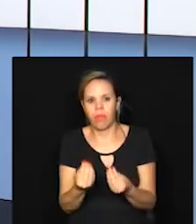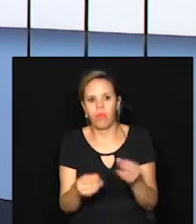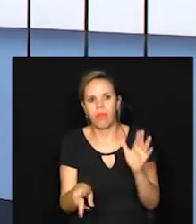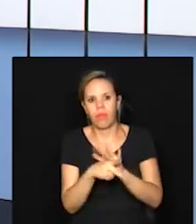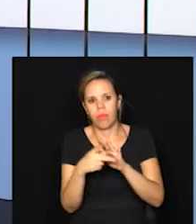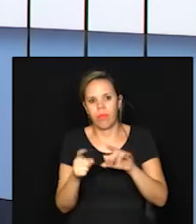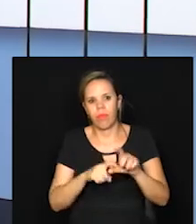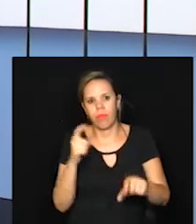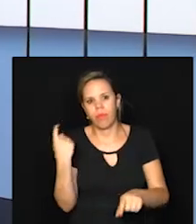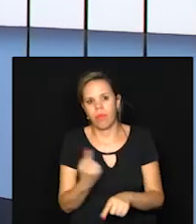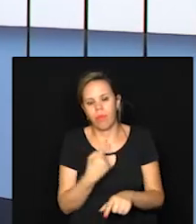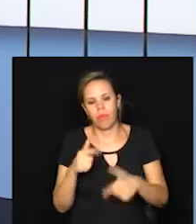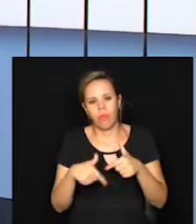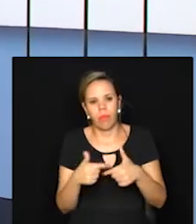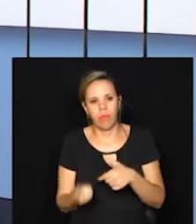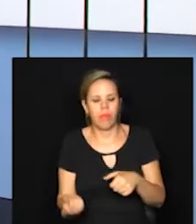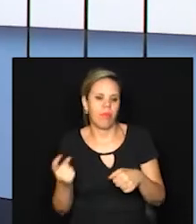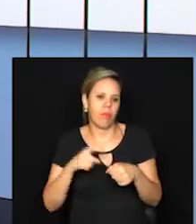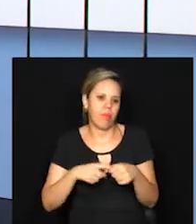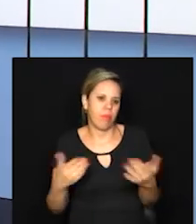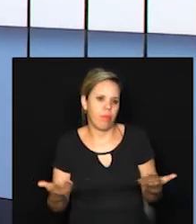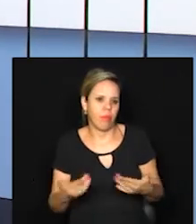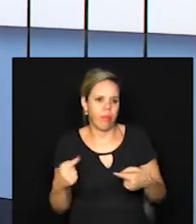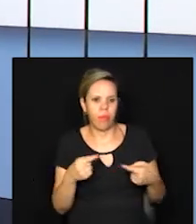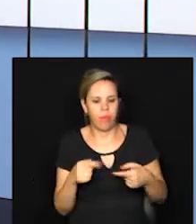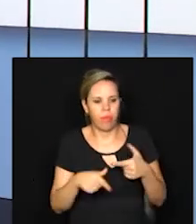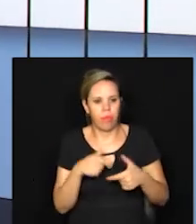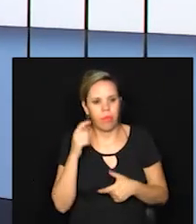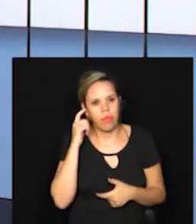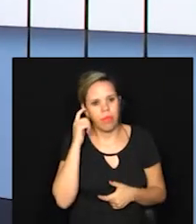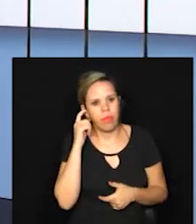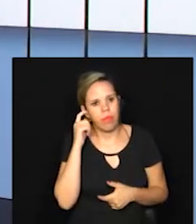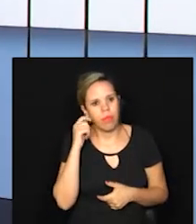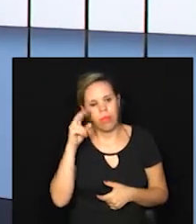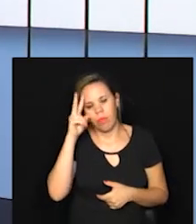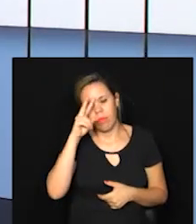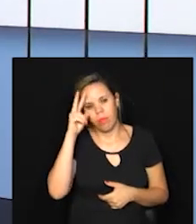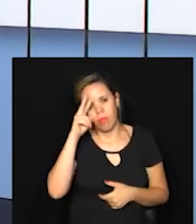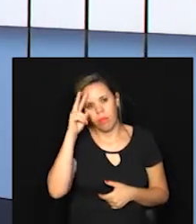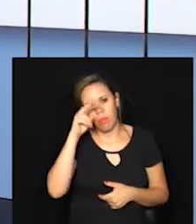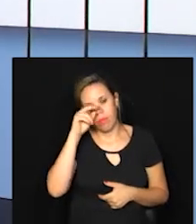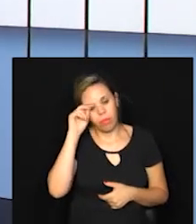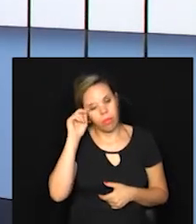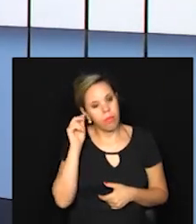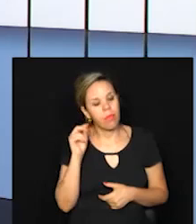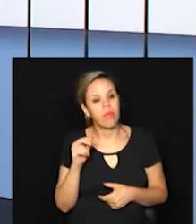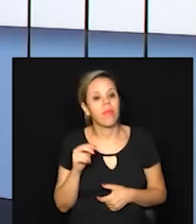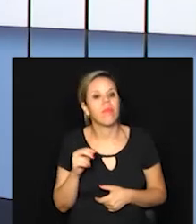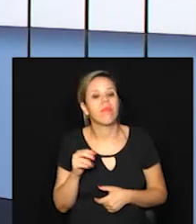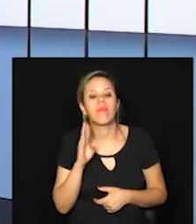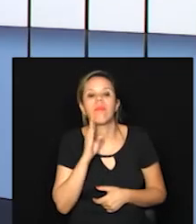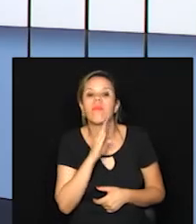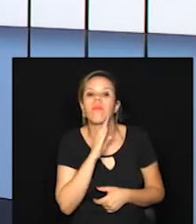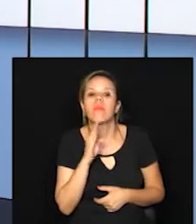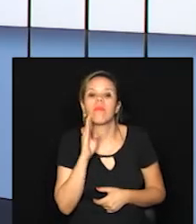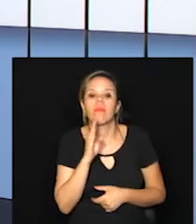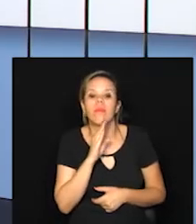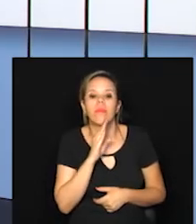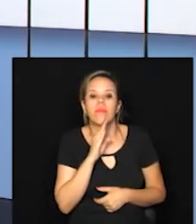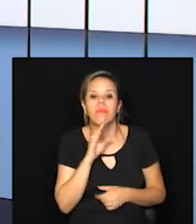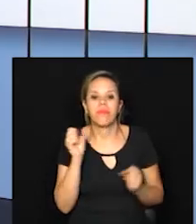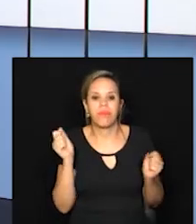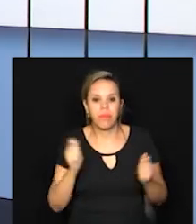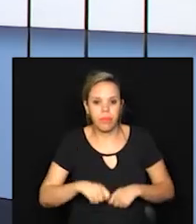autônomos e voltam agora ao mercado de trabalho. Lembrando que, no caso dos bares, olha, gente,